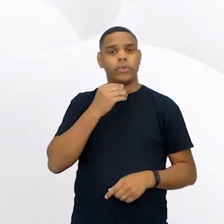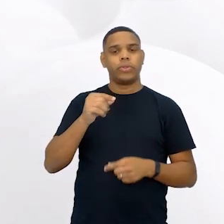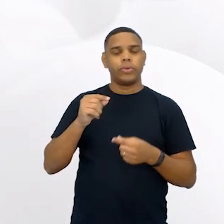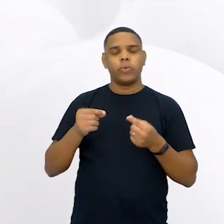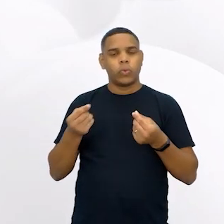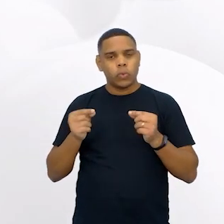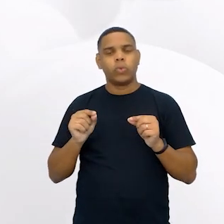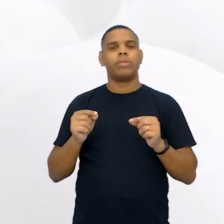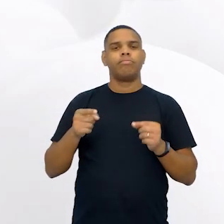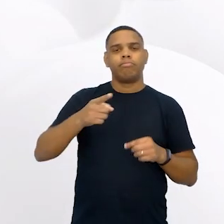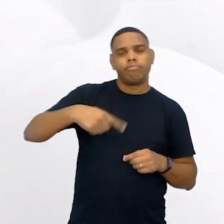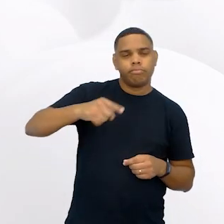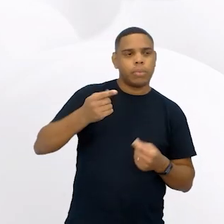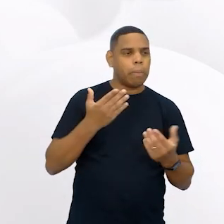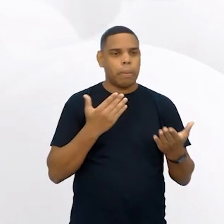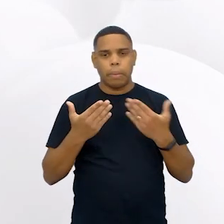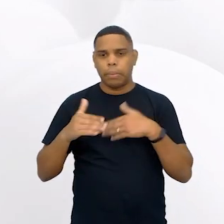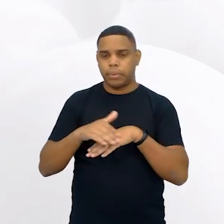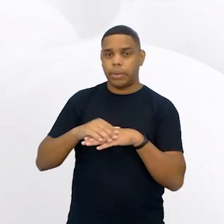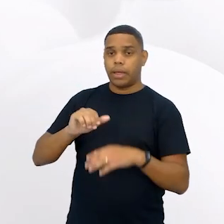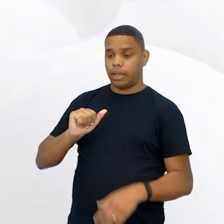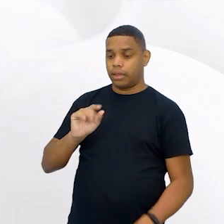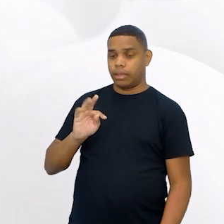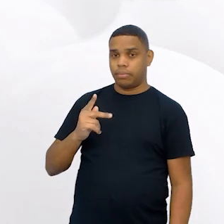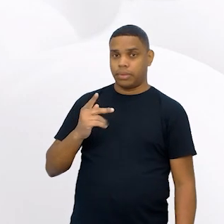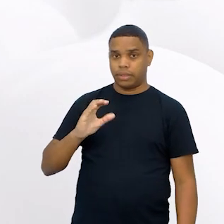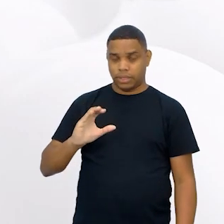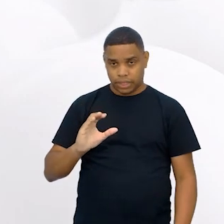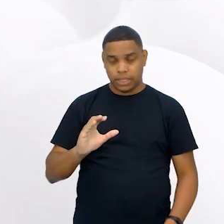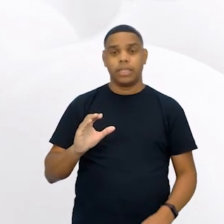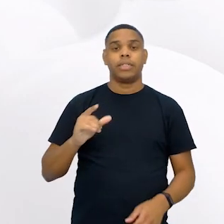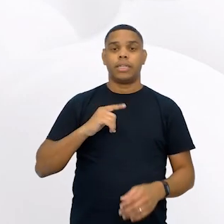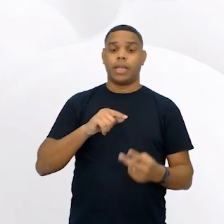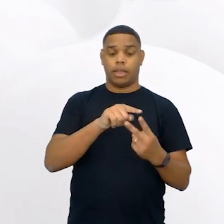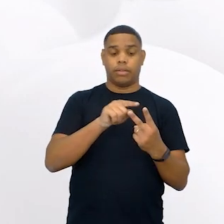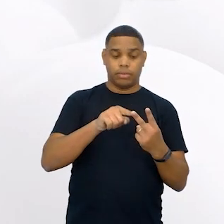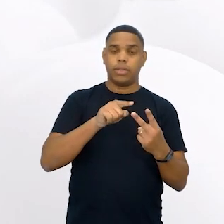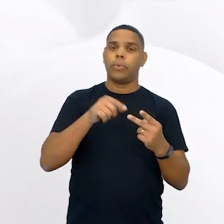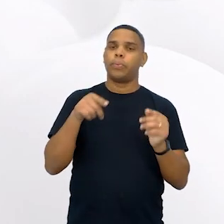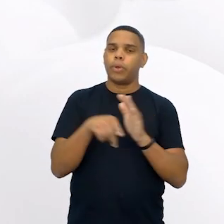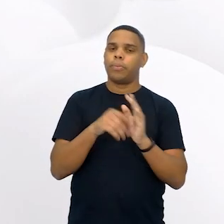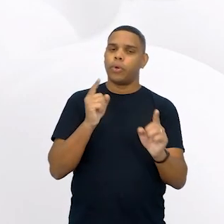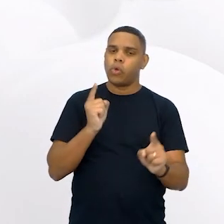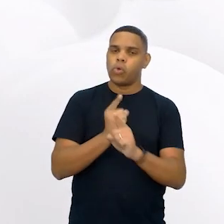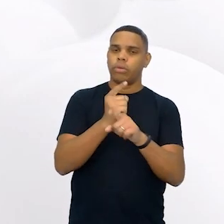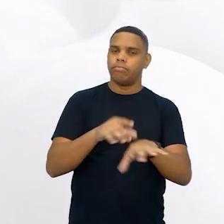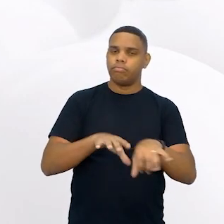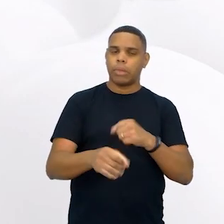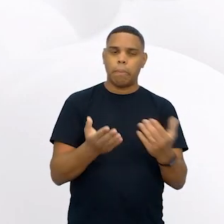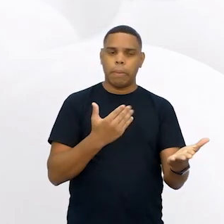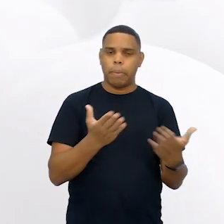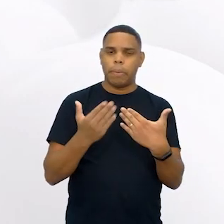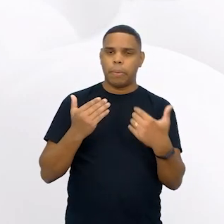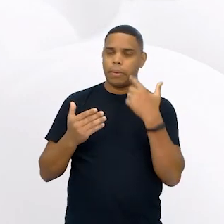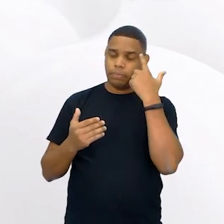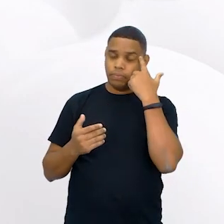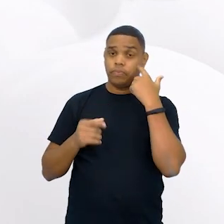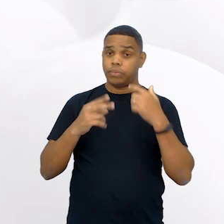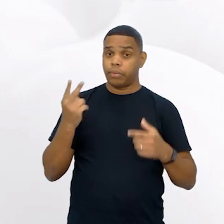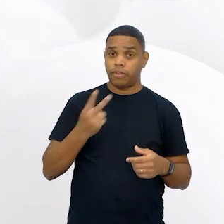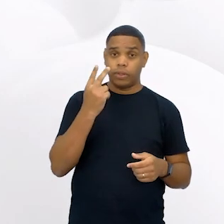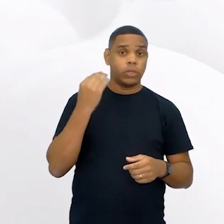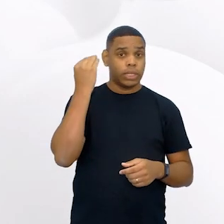ATPC de vocês. Então, 2 ATPCs vocês destinam para esse encontro formativo. É para valorizar